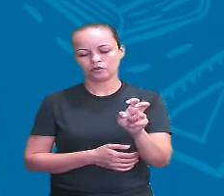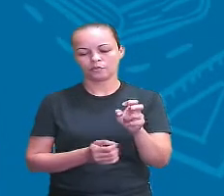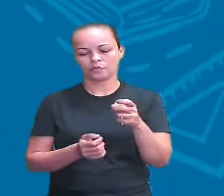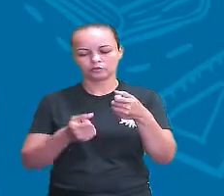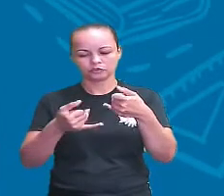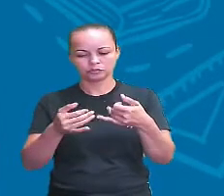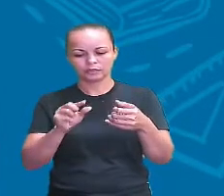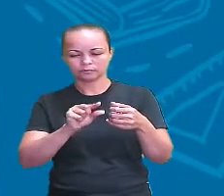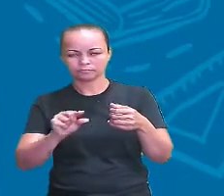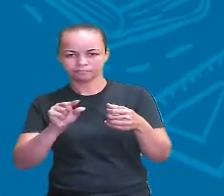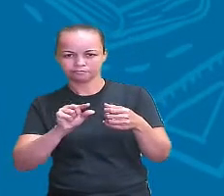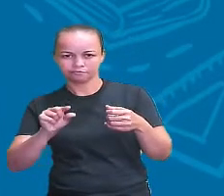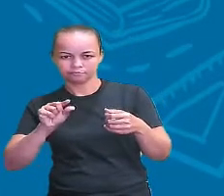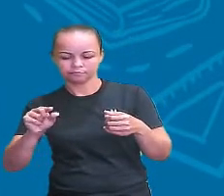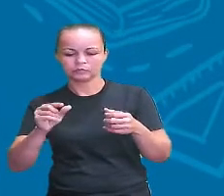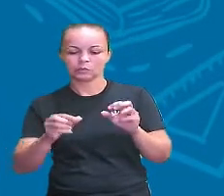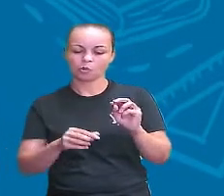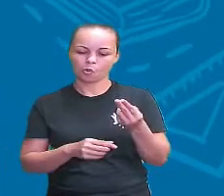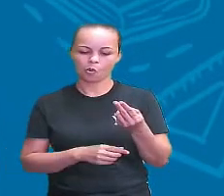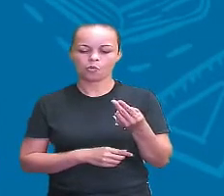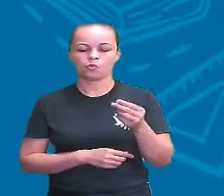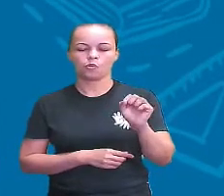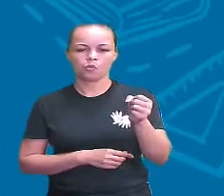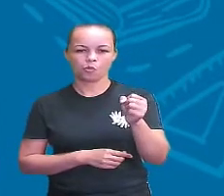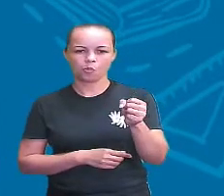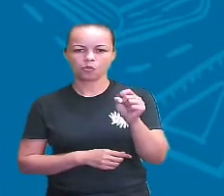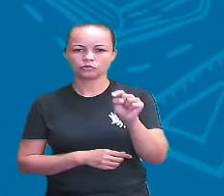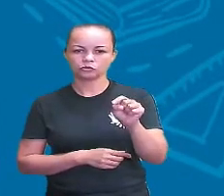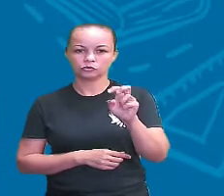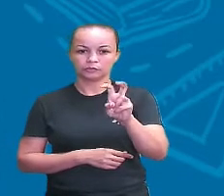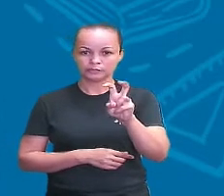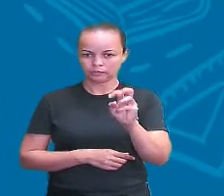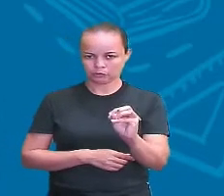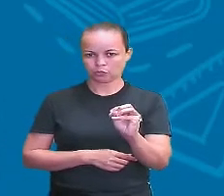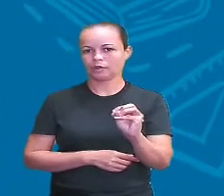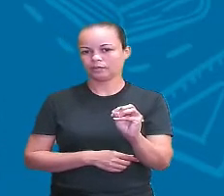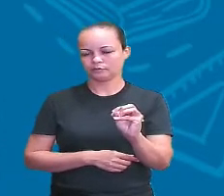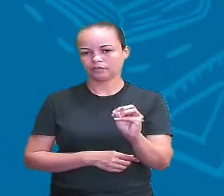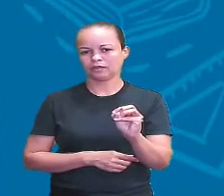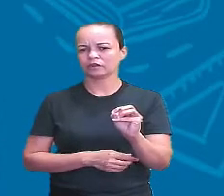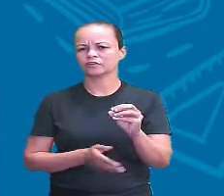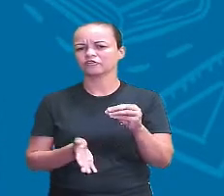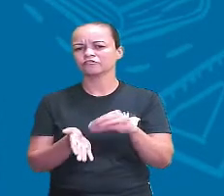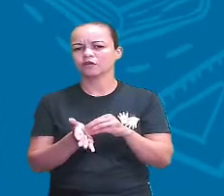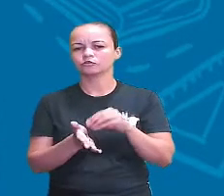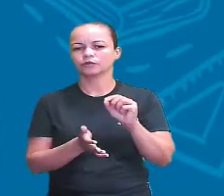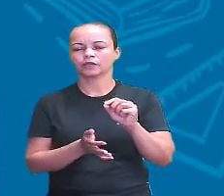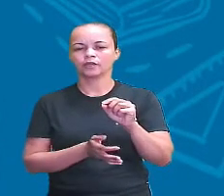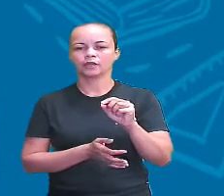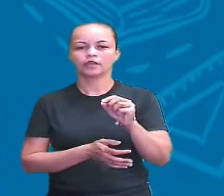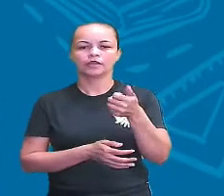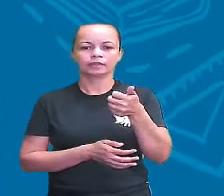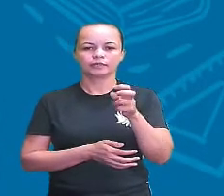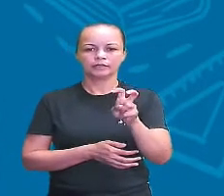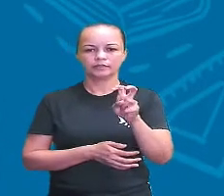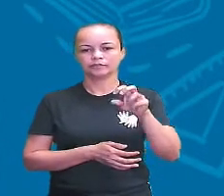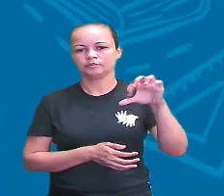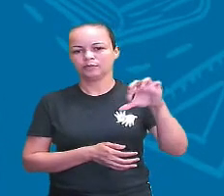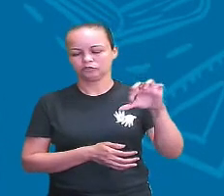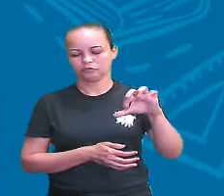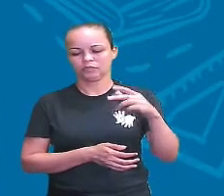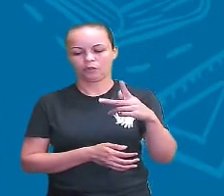8:45 ou a gente pode falar it's 9:45, para dizer que falta 15 para as 9. Esse to aí é